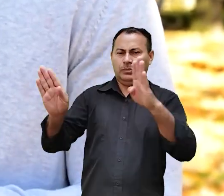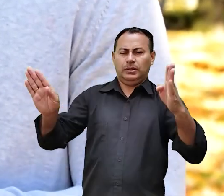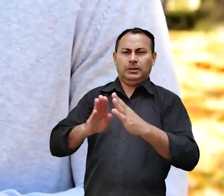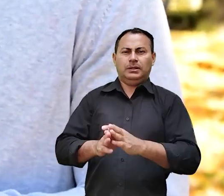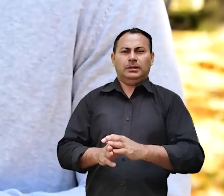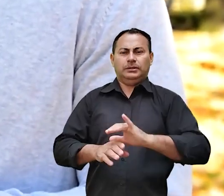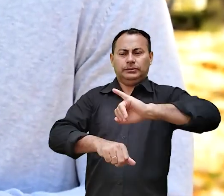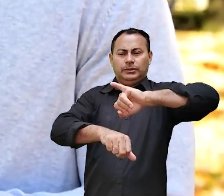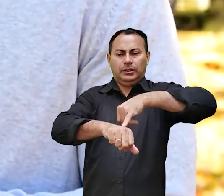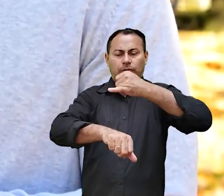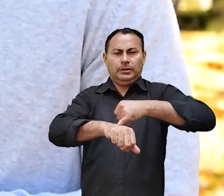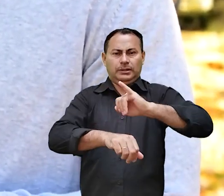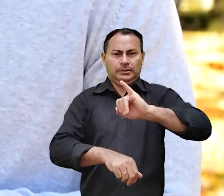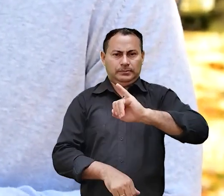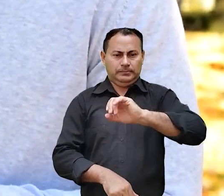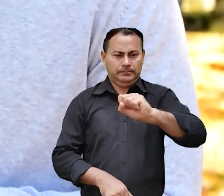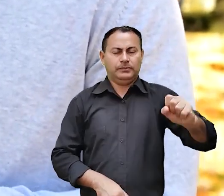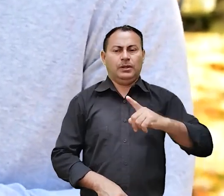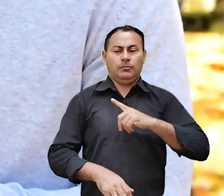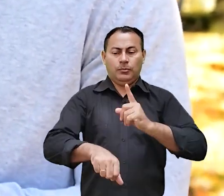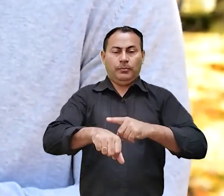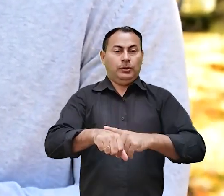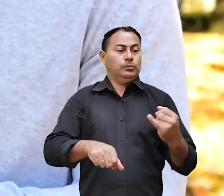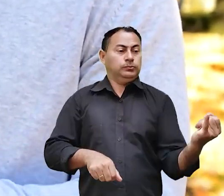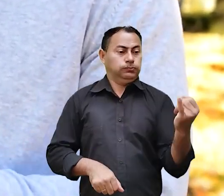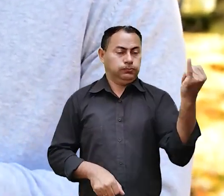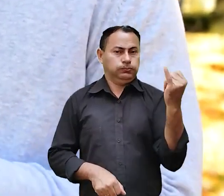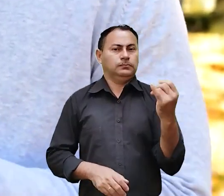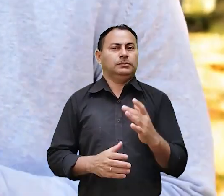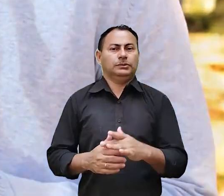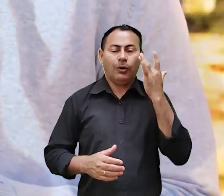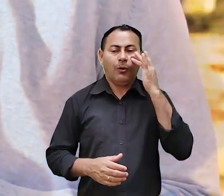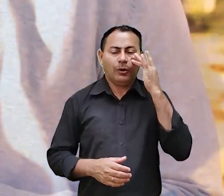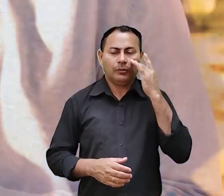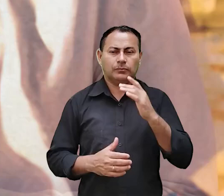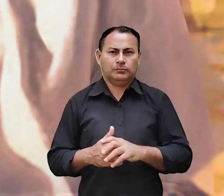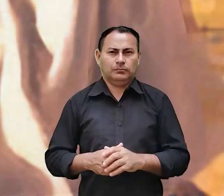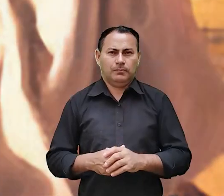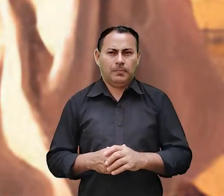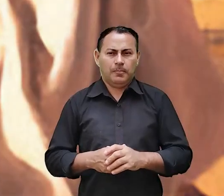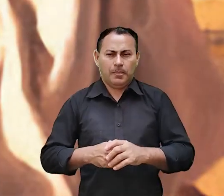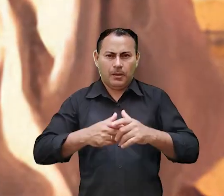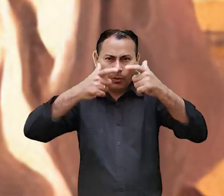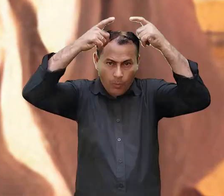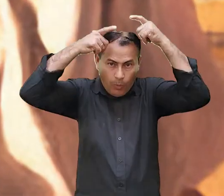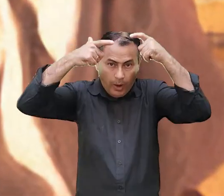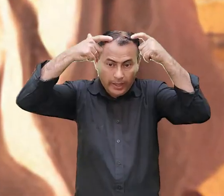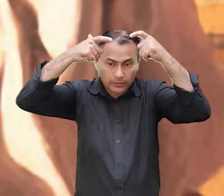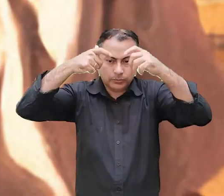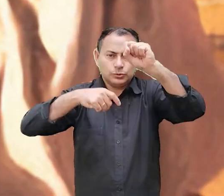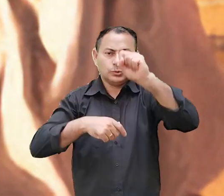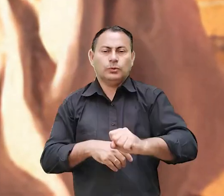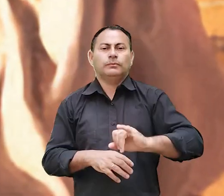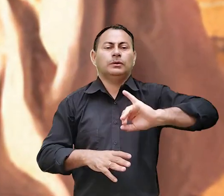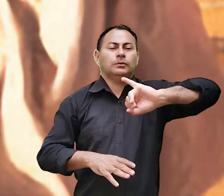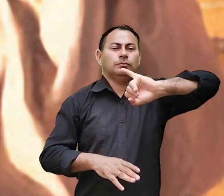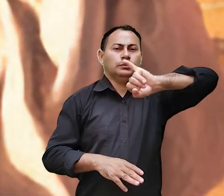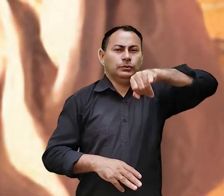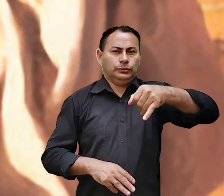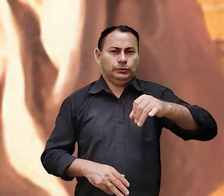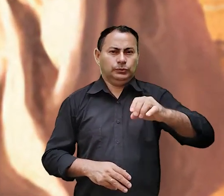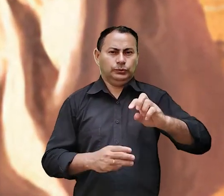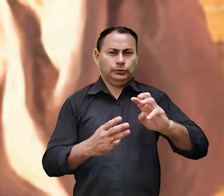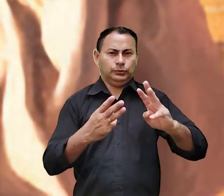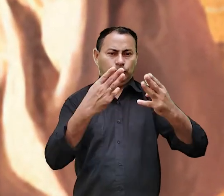Jerusalém Isaías teve seu momento de ouro como profeta o reino do reino do Sul Judá